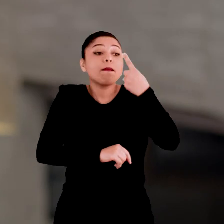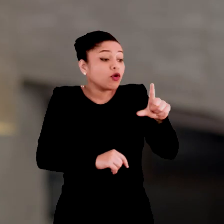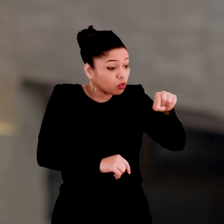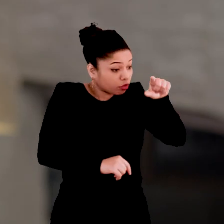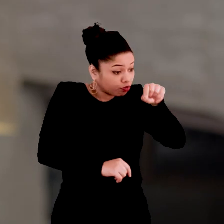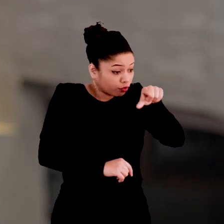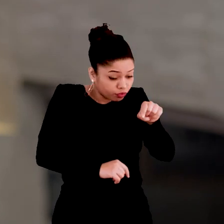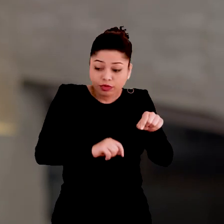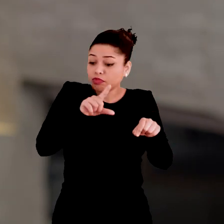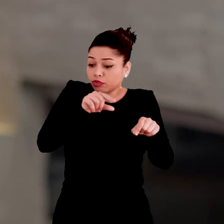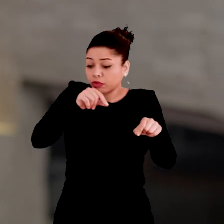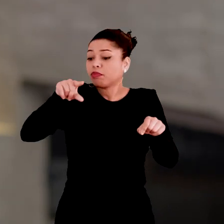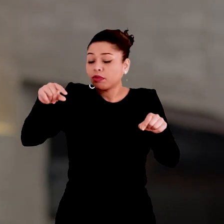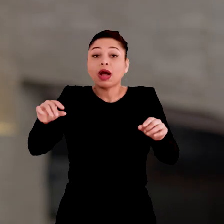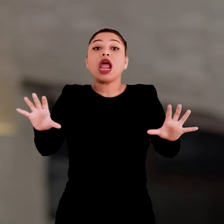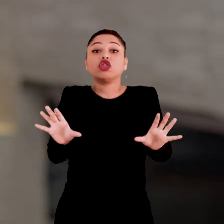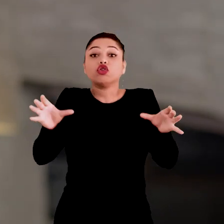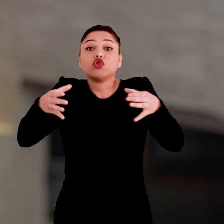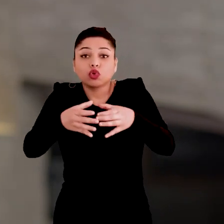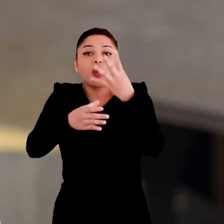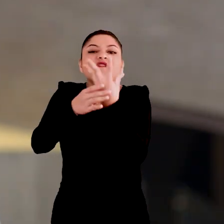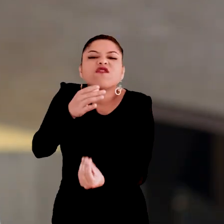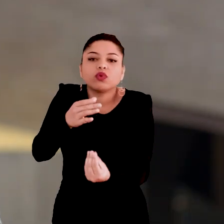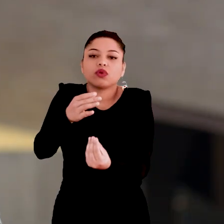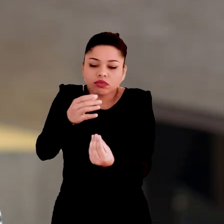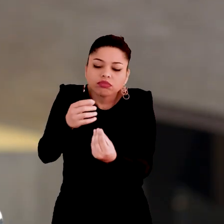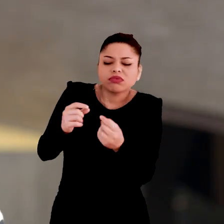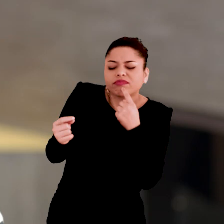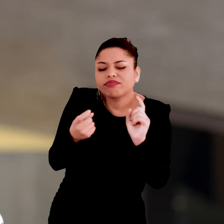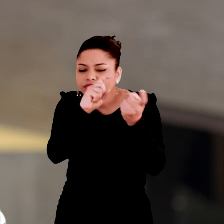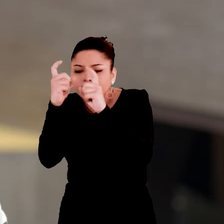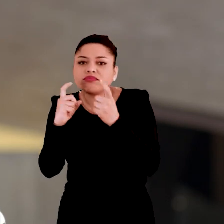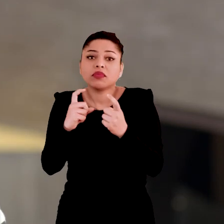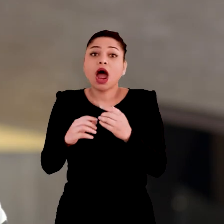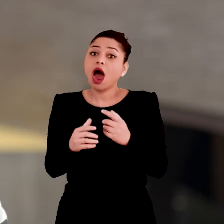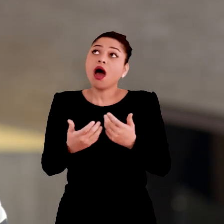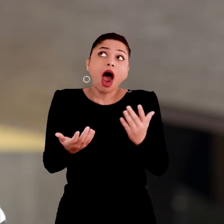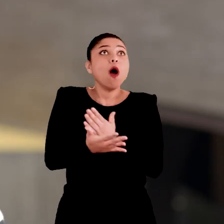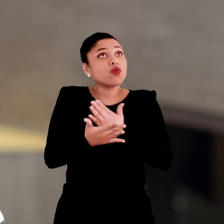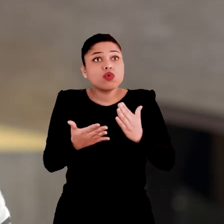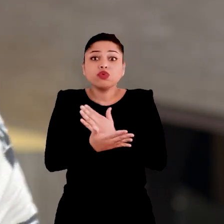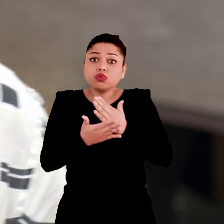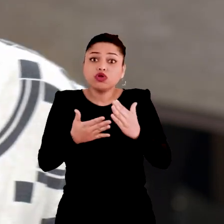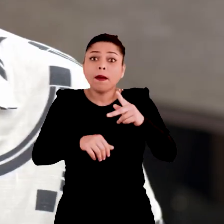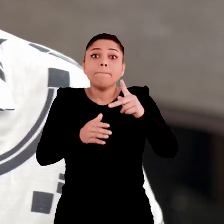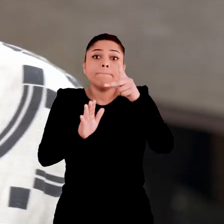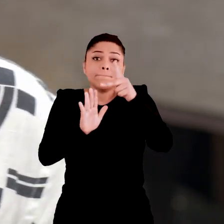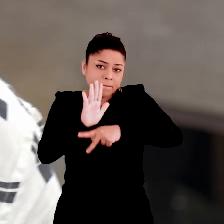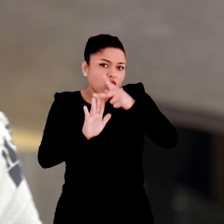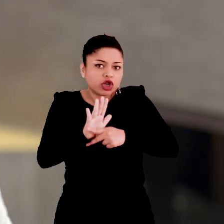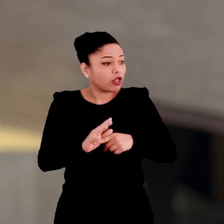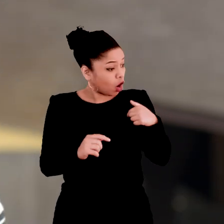né? Já um pouco embasado por nossas escolhas. E vários trabalhos foram unânimes. Então, assim, a gente já chegou, todo mundo